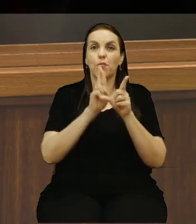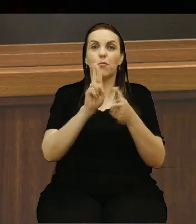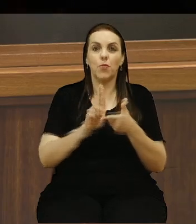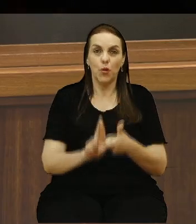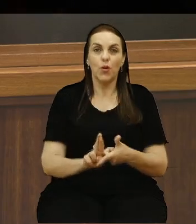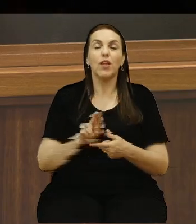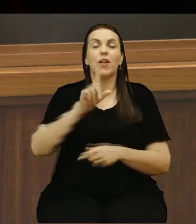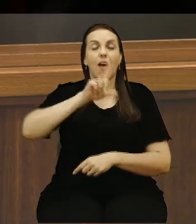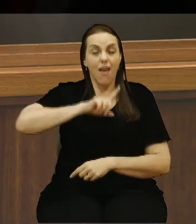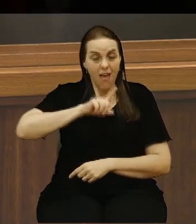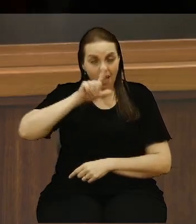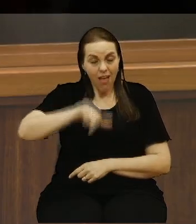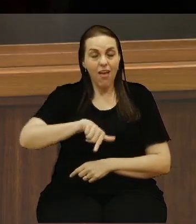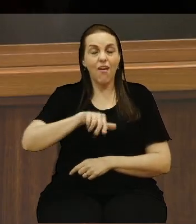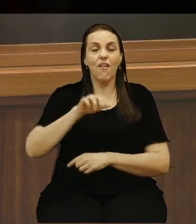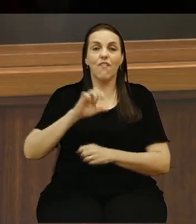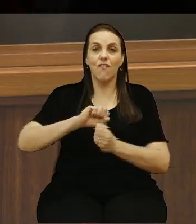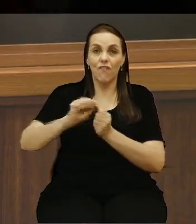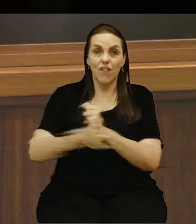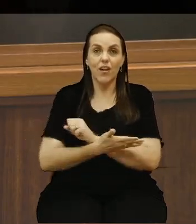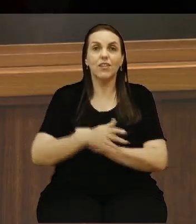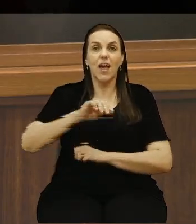do InSaúde, que deu